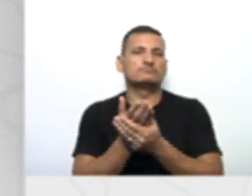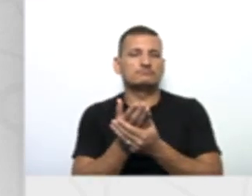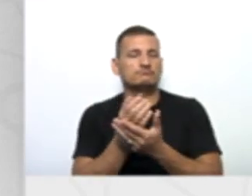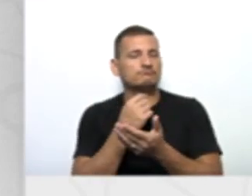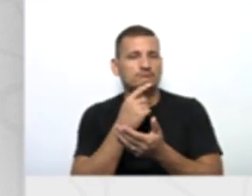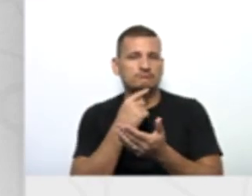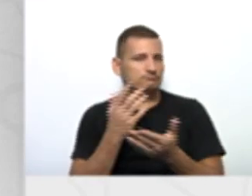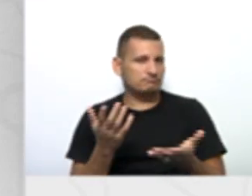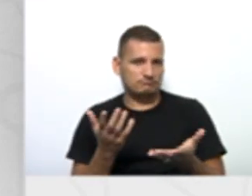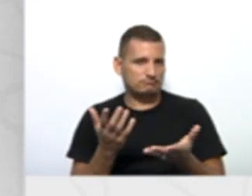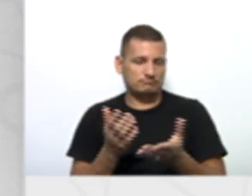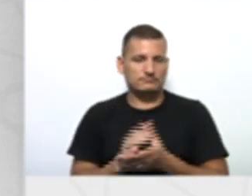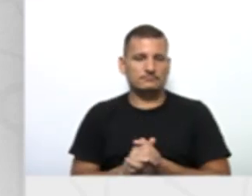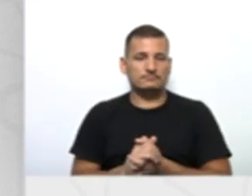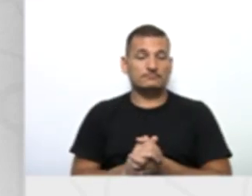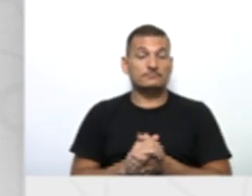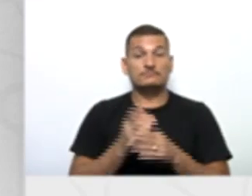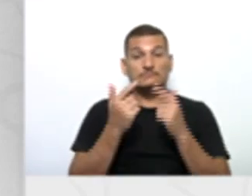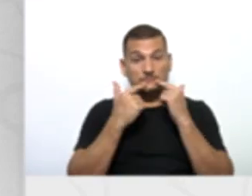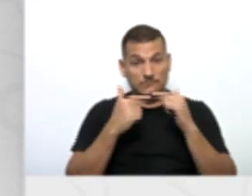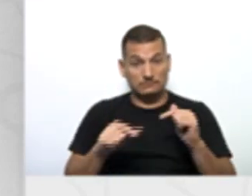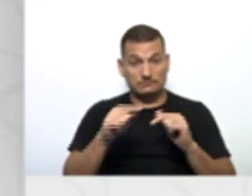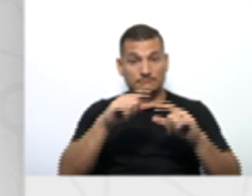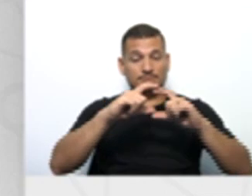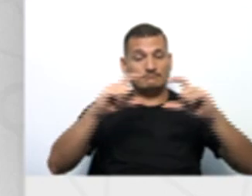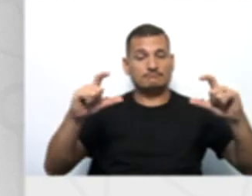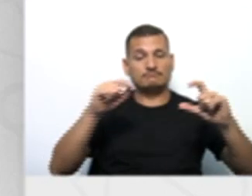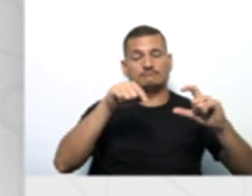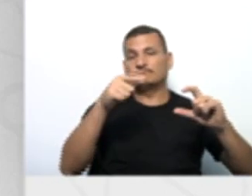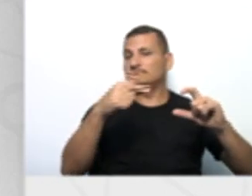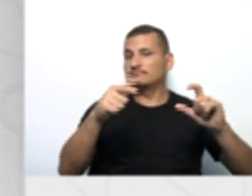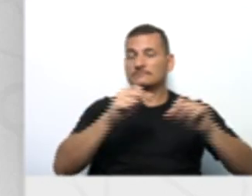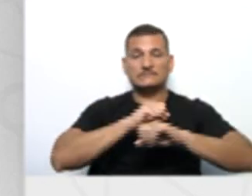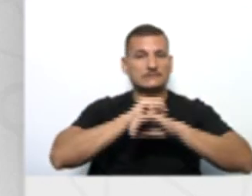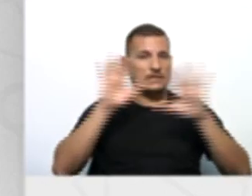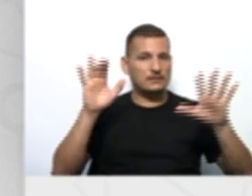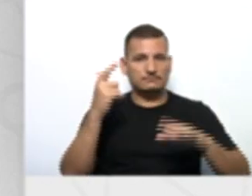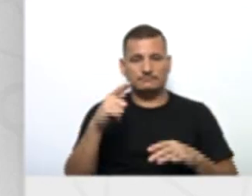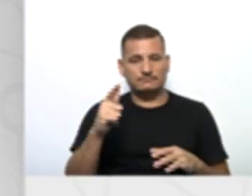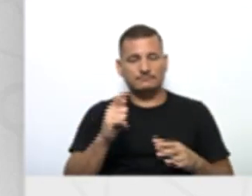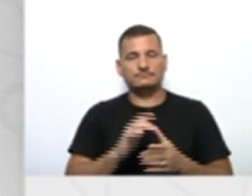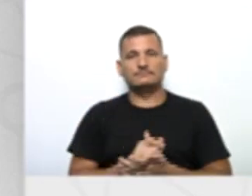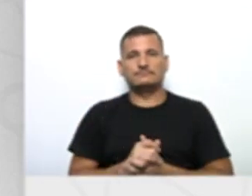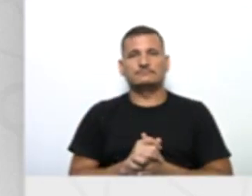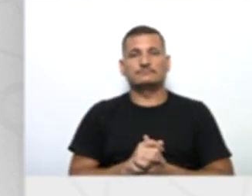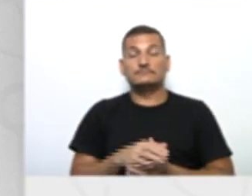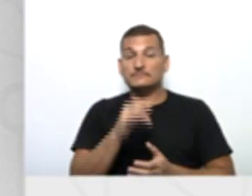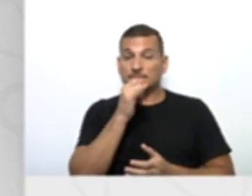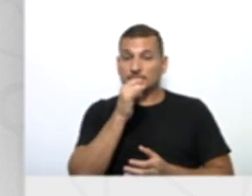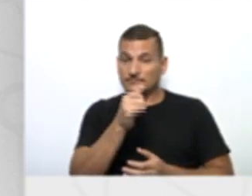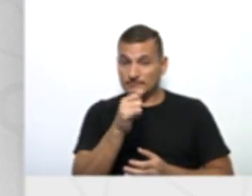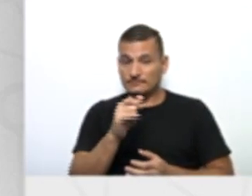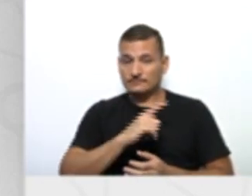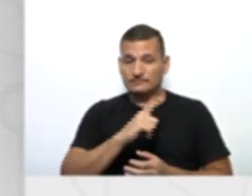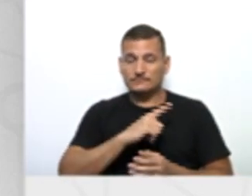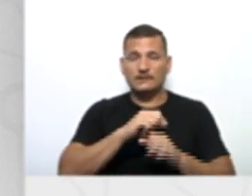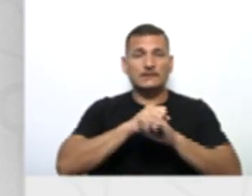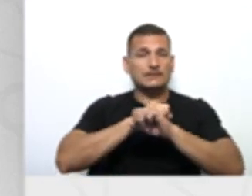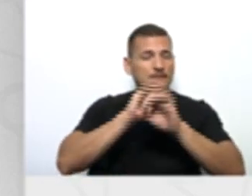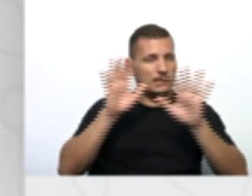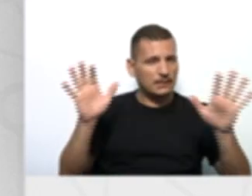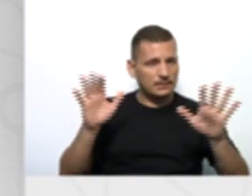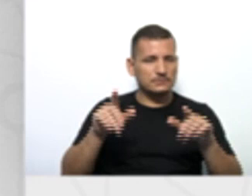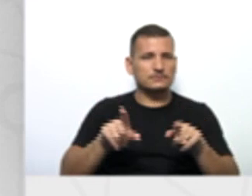processado? É, a linguagem dessa tabuleta não foi clara o suficiente. Para a gente ter essa clareza, essa